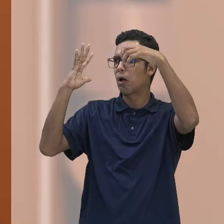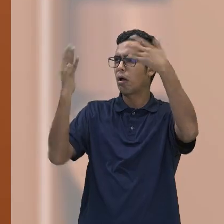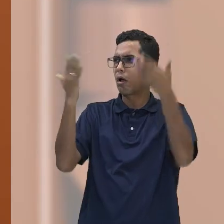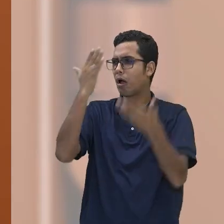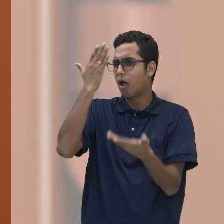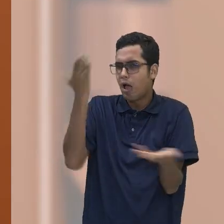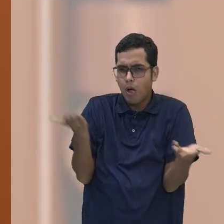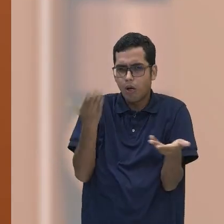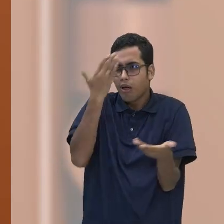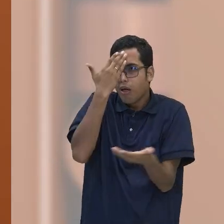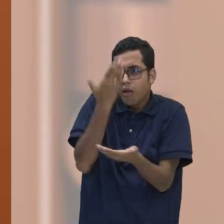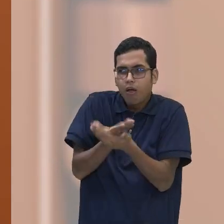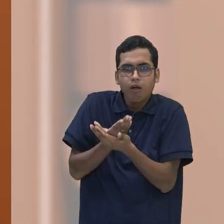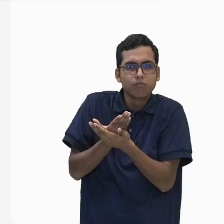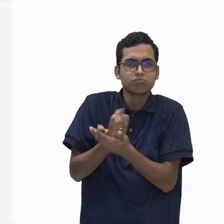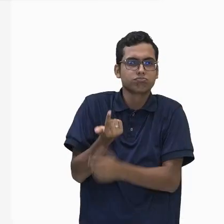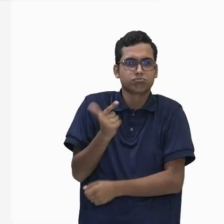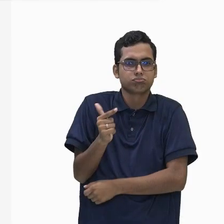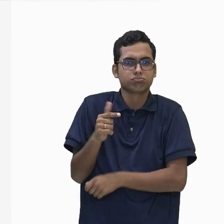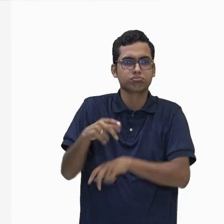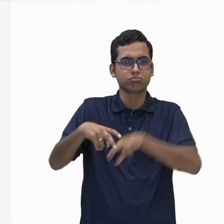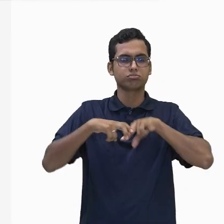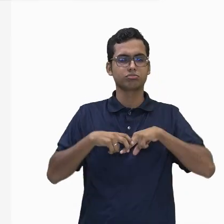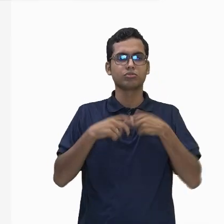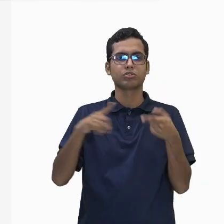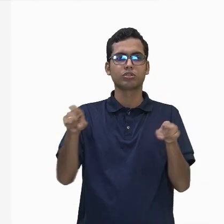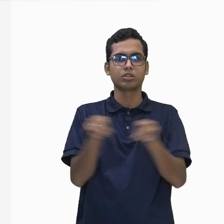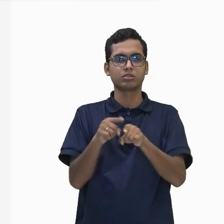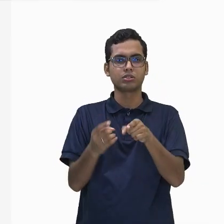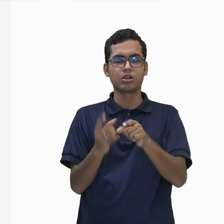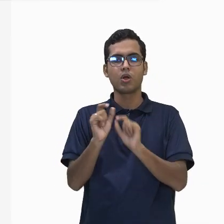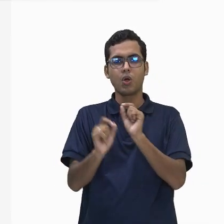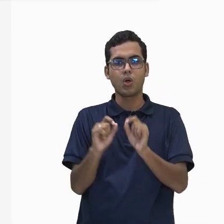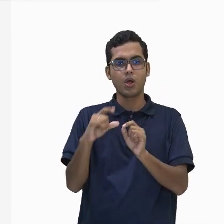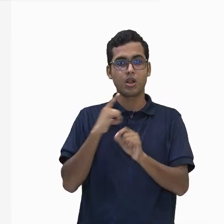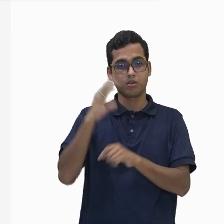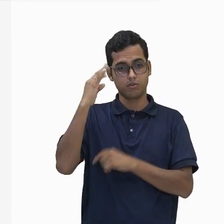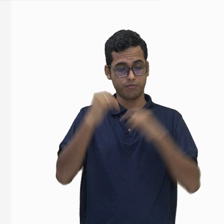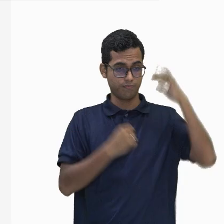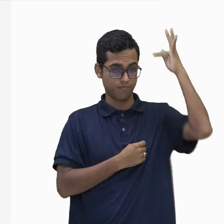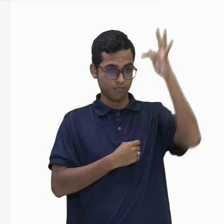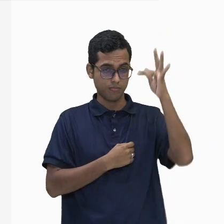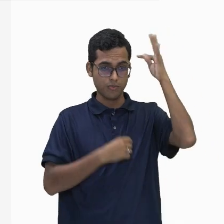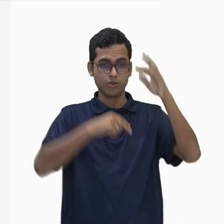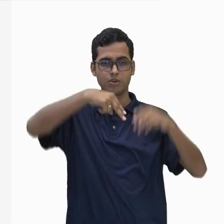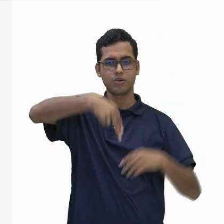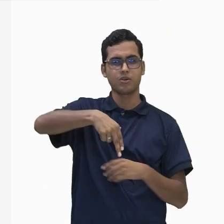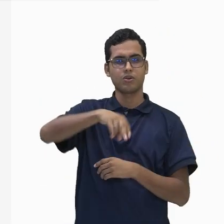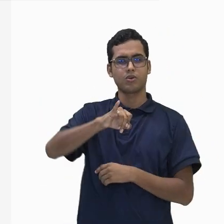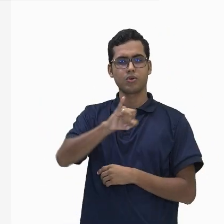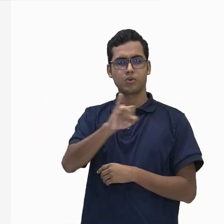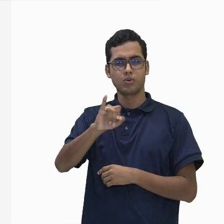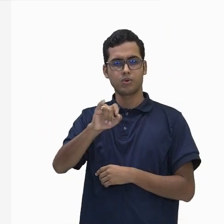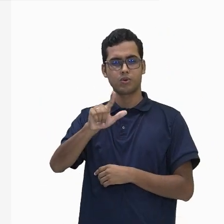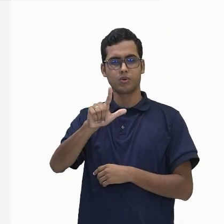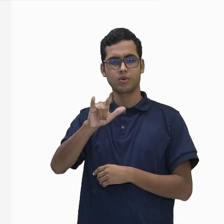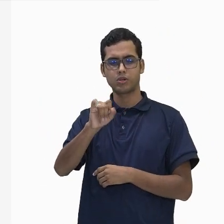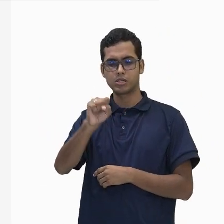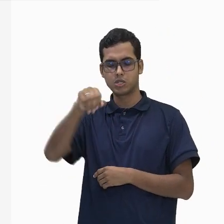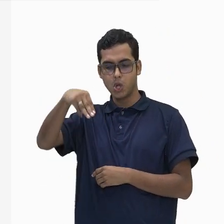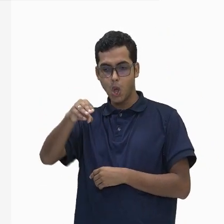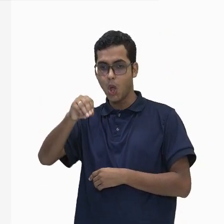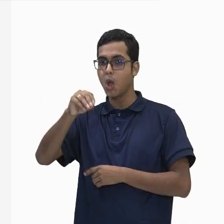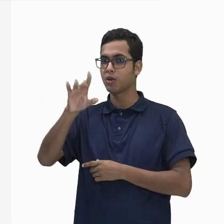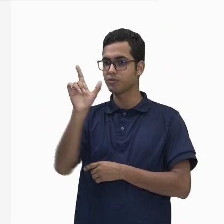nós vamos chamar de niilismo. Gravem bem isso daí, porque isso daí é danado para cair nas